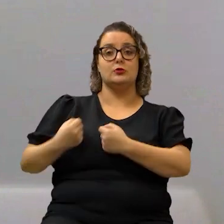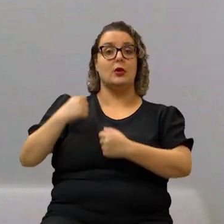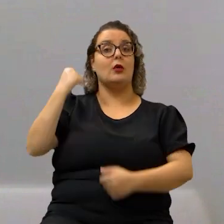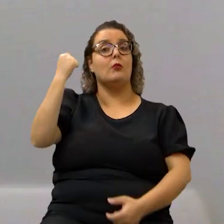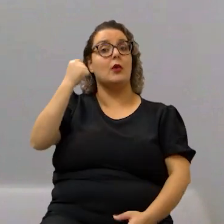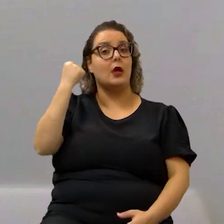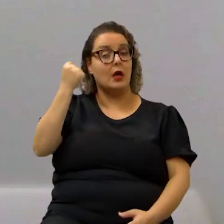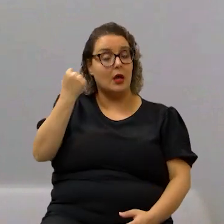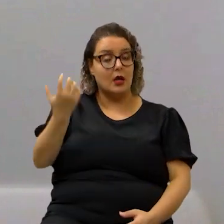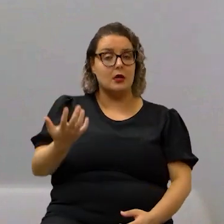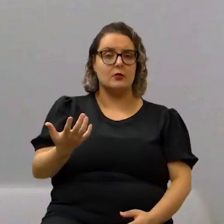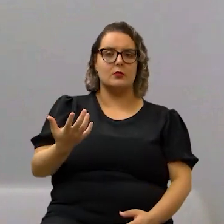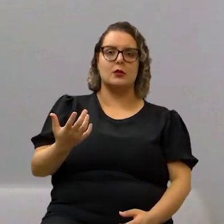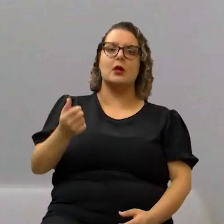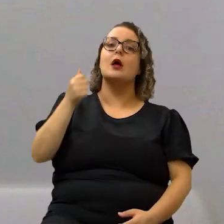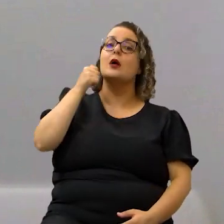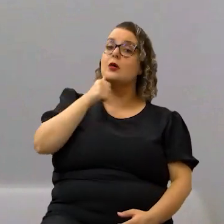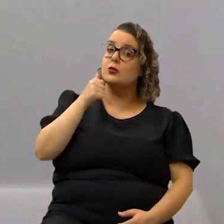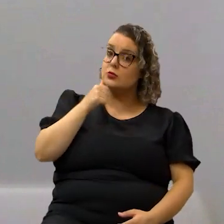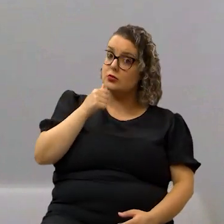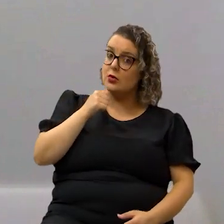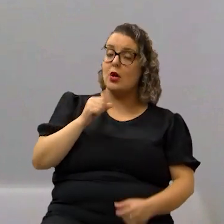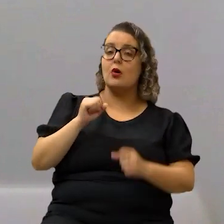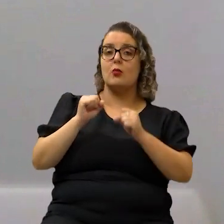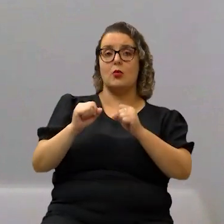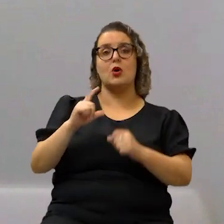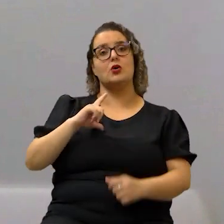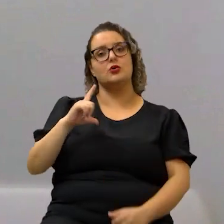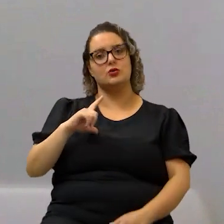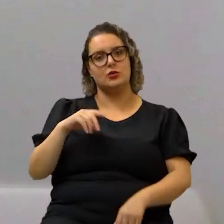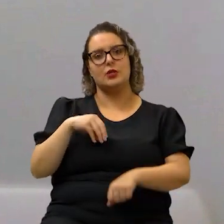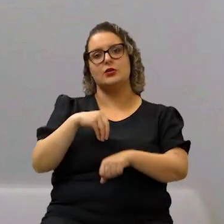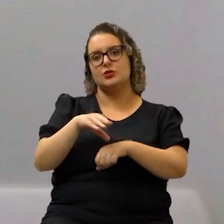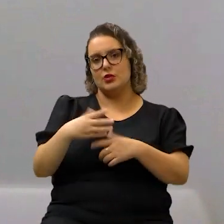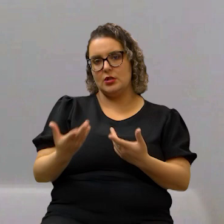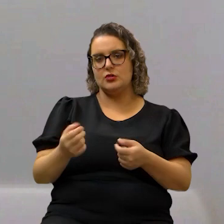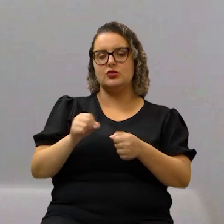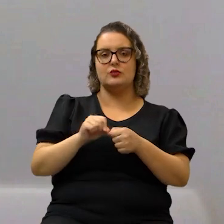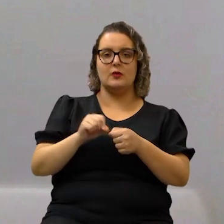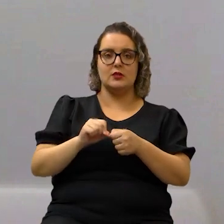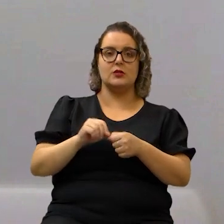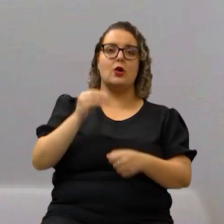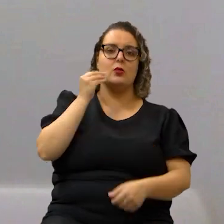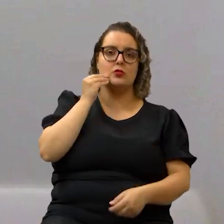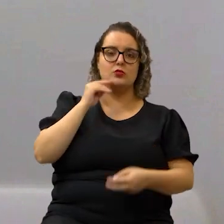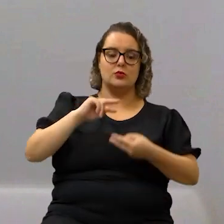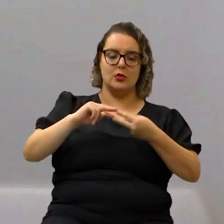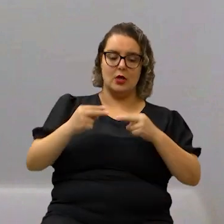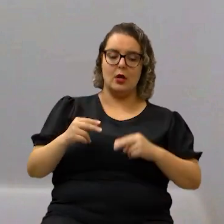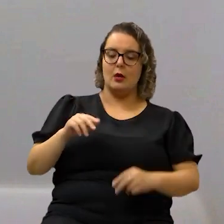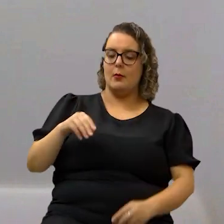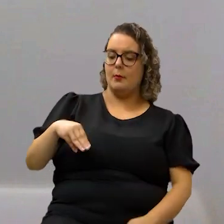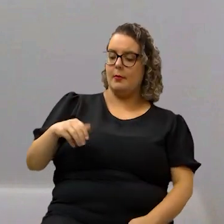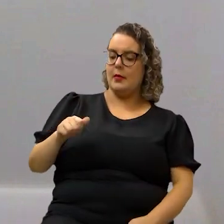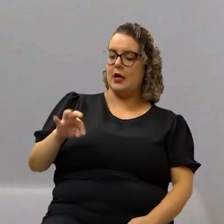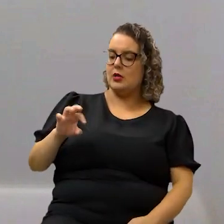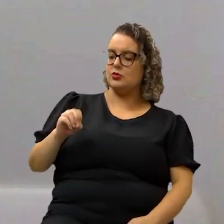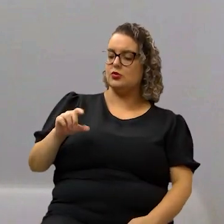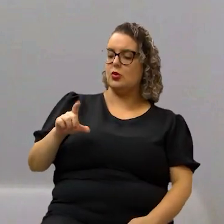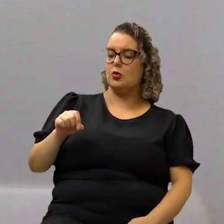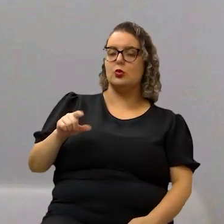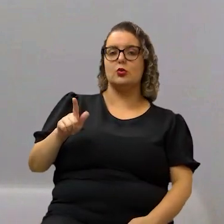de mama muito agressivos, essas mulheres elas podem ter a indicação de fazer um teste genético,